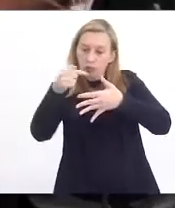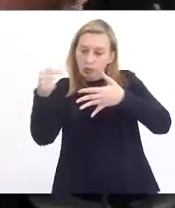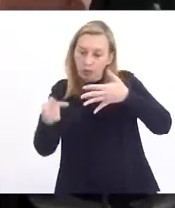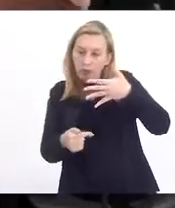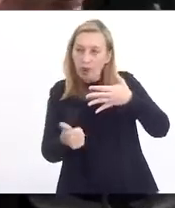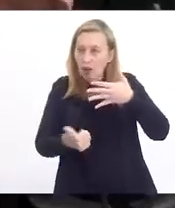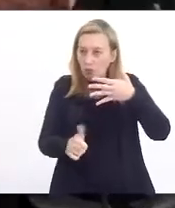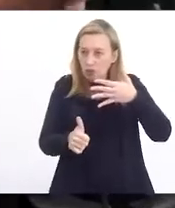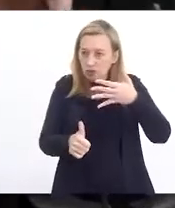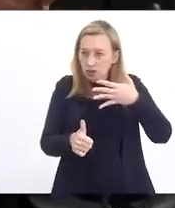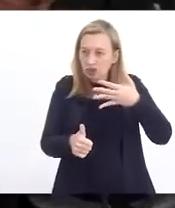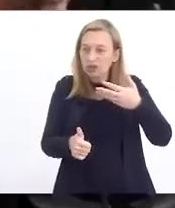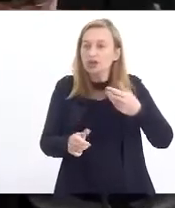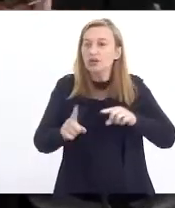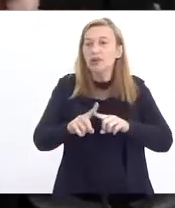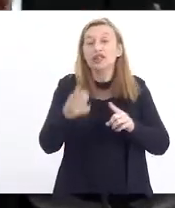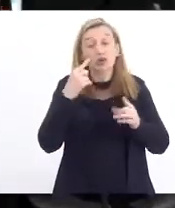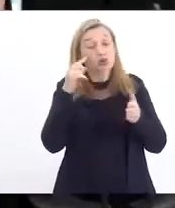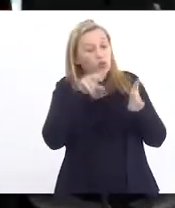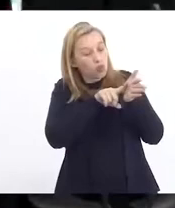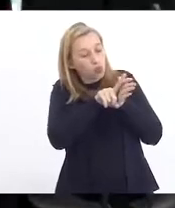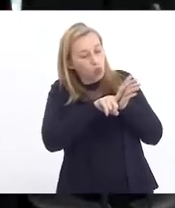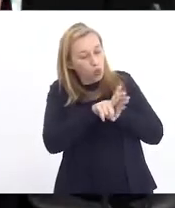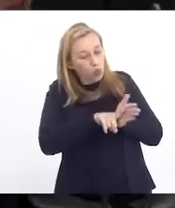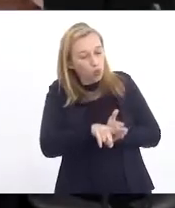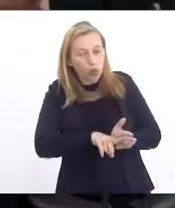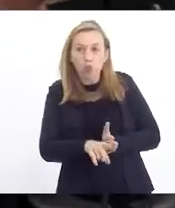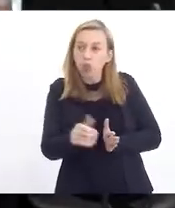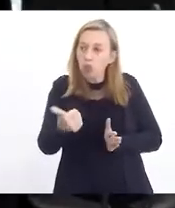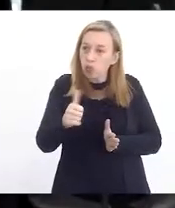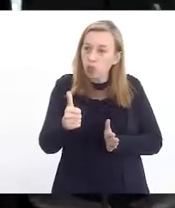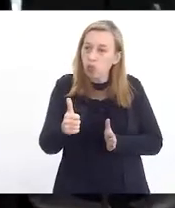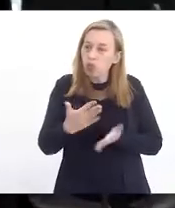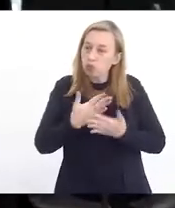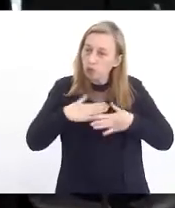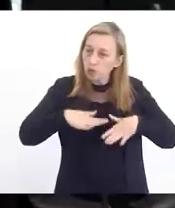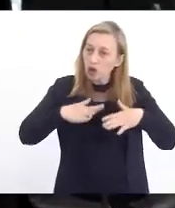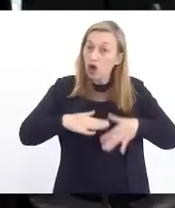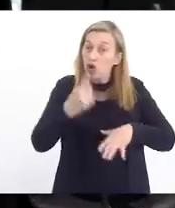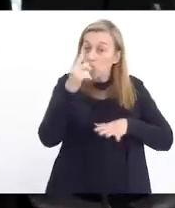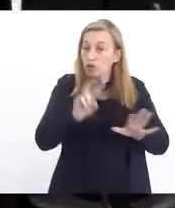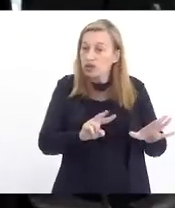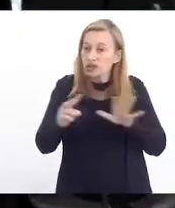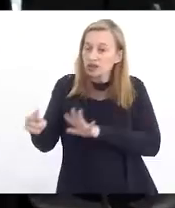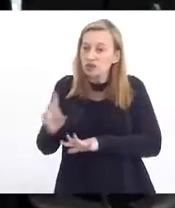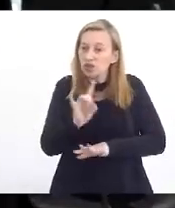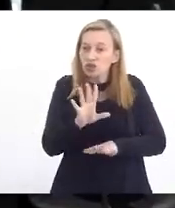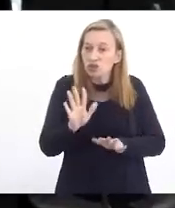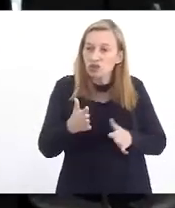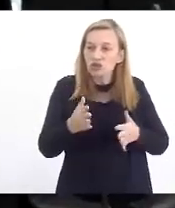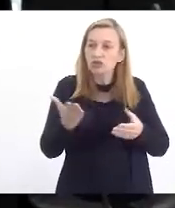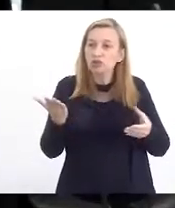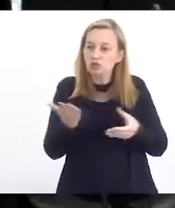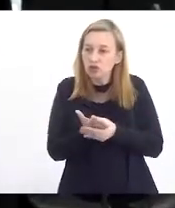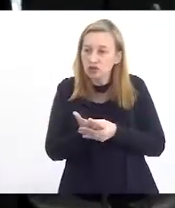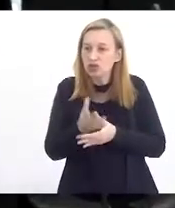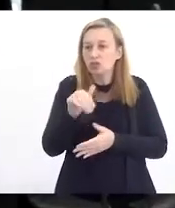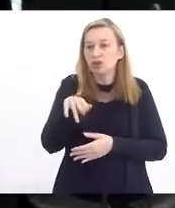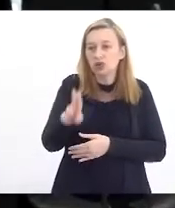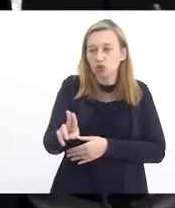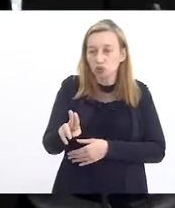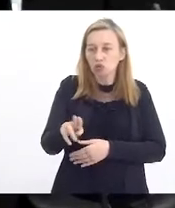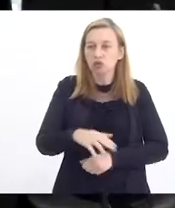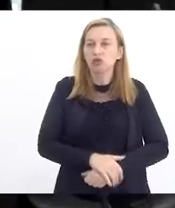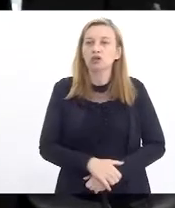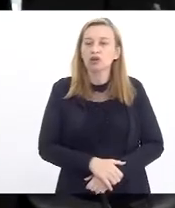abertos 11, eu estou analisando os 11 com calma. Eu estou há uma semana olhando só esses processos do Guandu, deputado, mas não sei do TAC.